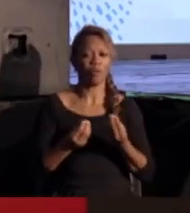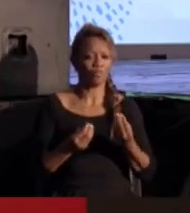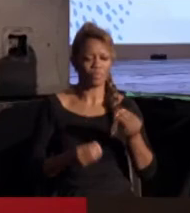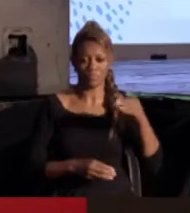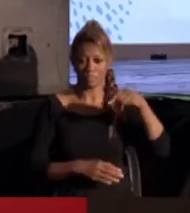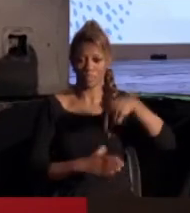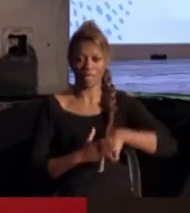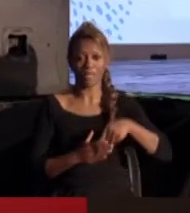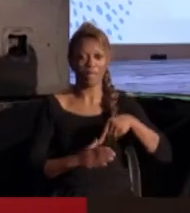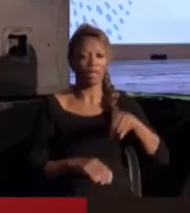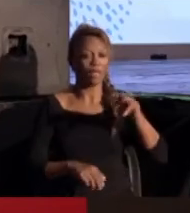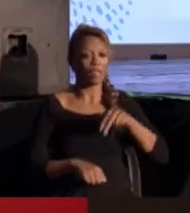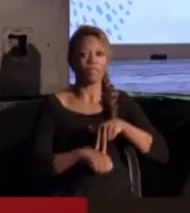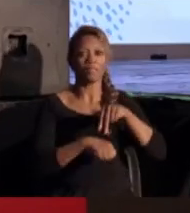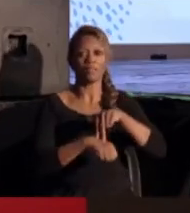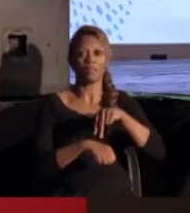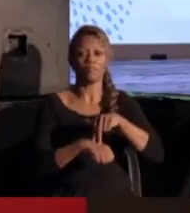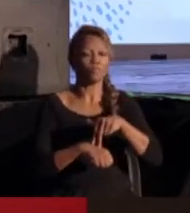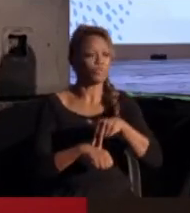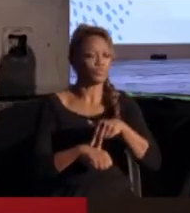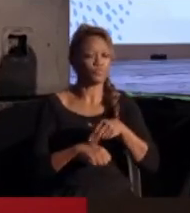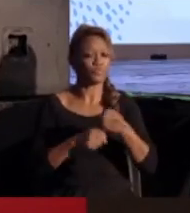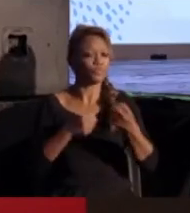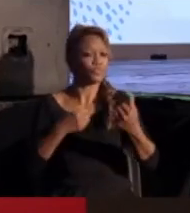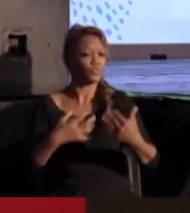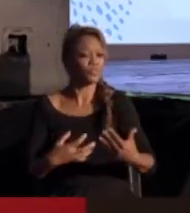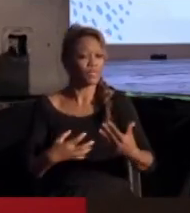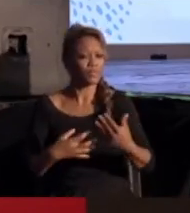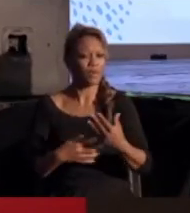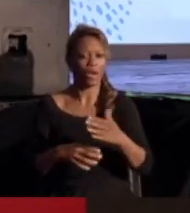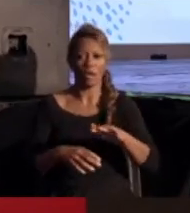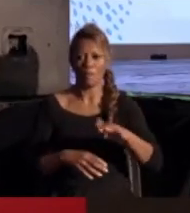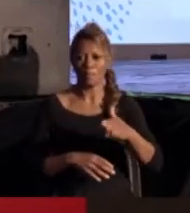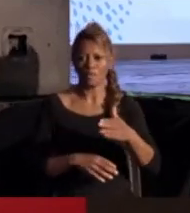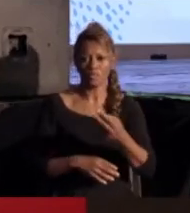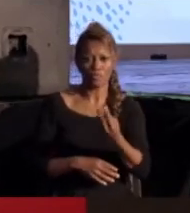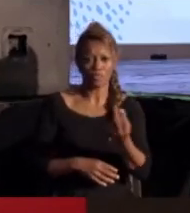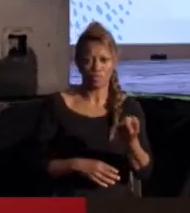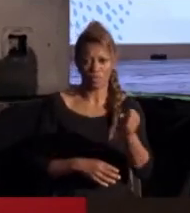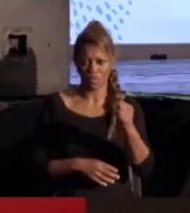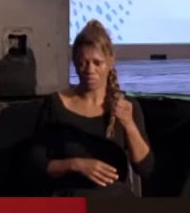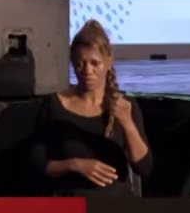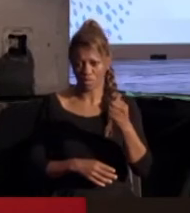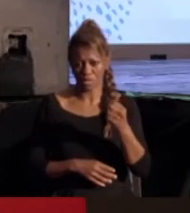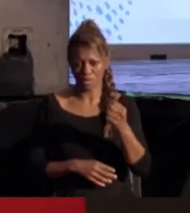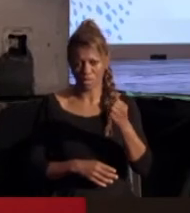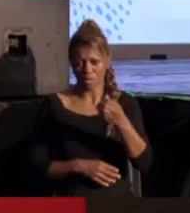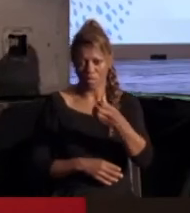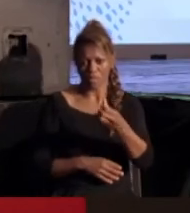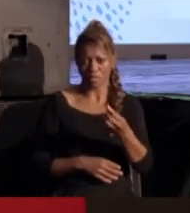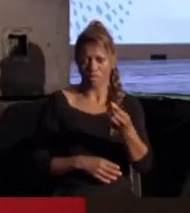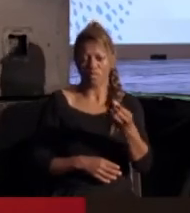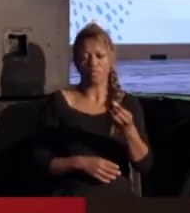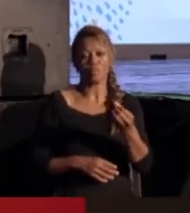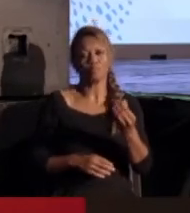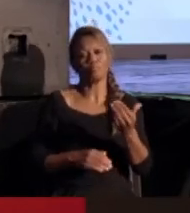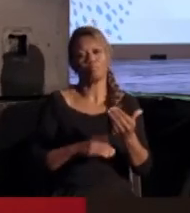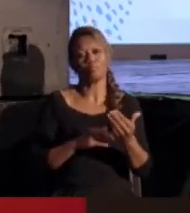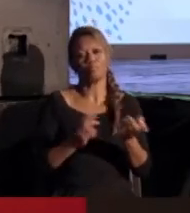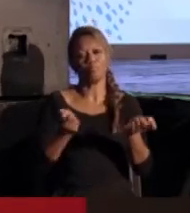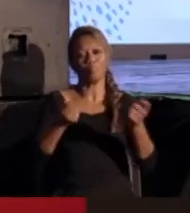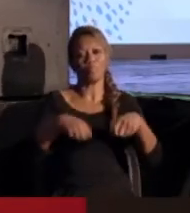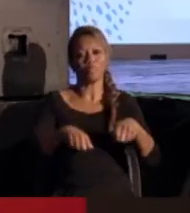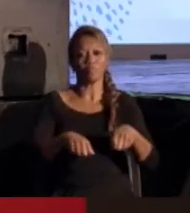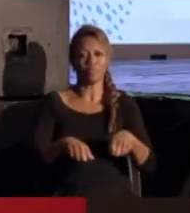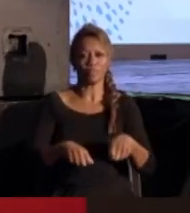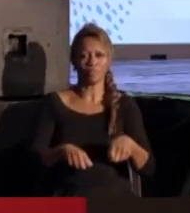lugar, onde, com as 286 probabilidades, tomando um caminho, eu vou sair em outro, né? Então,